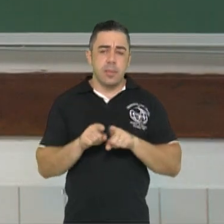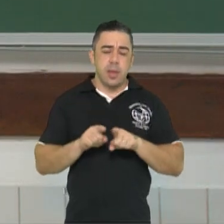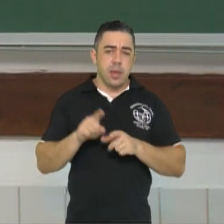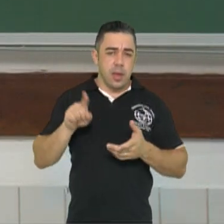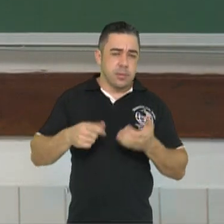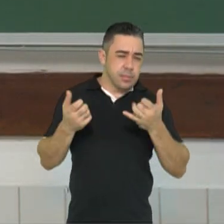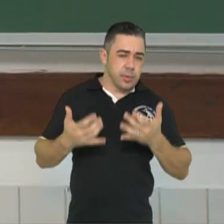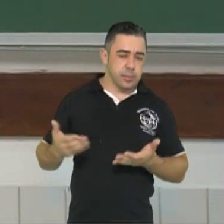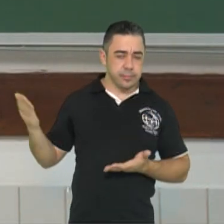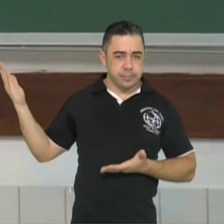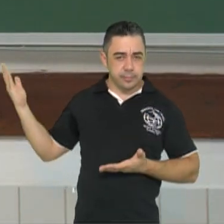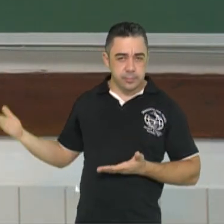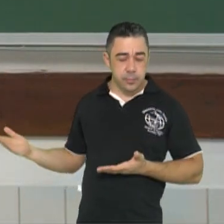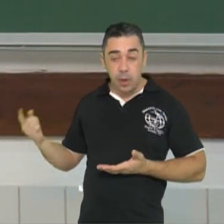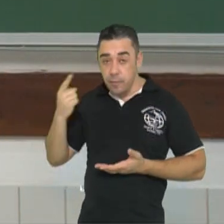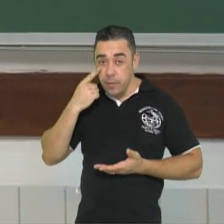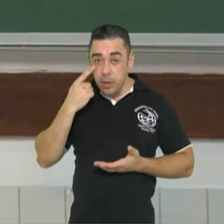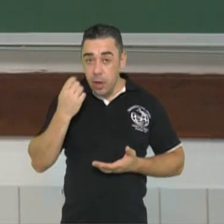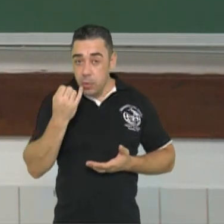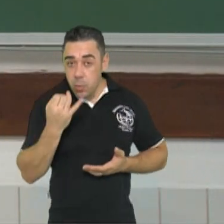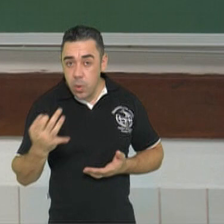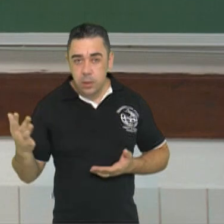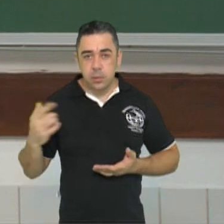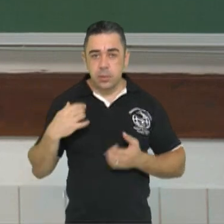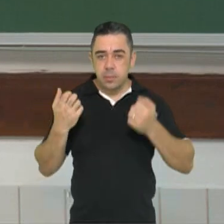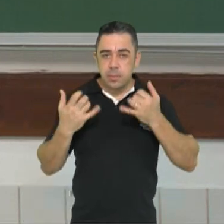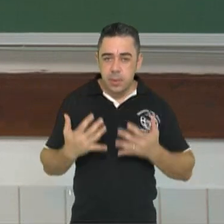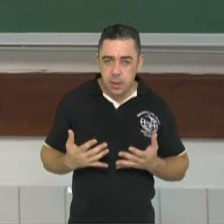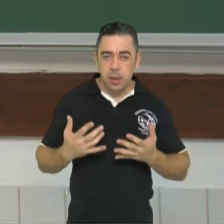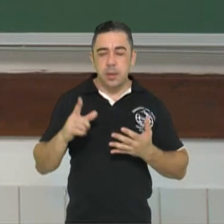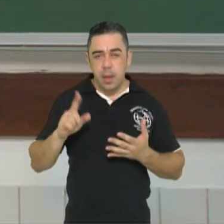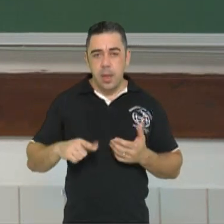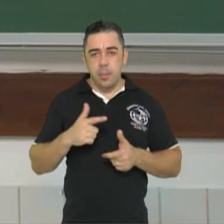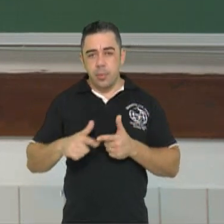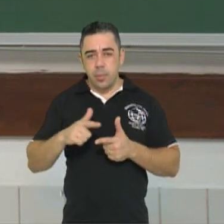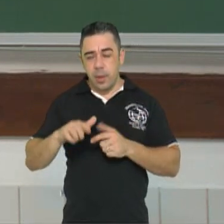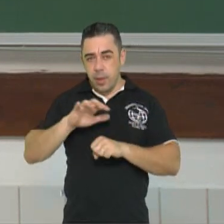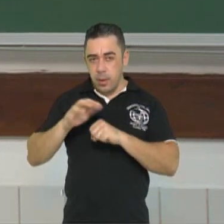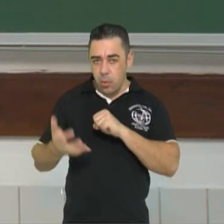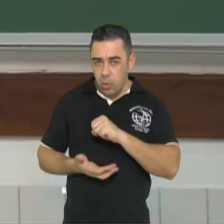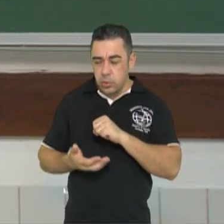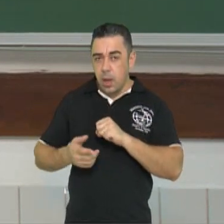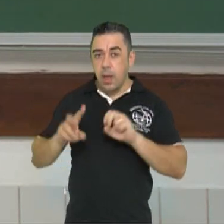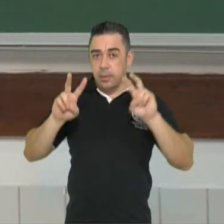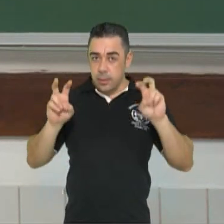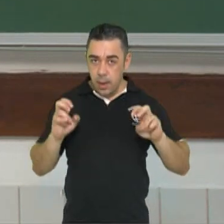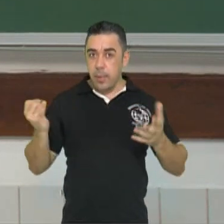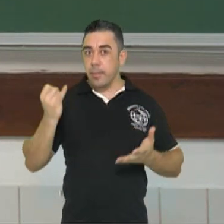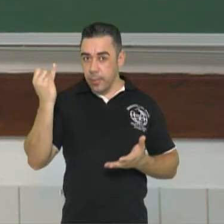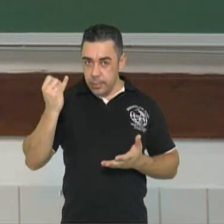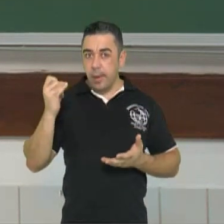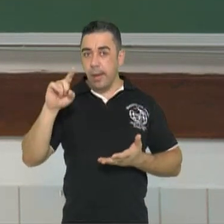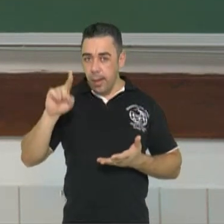tá? Gente, olha só quanta coisa a gente está falando sobre impactos ambientais. É um tema importante?